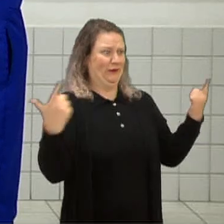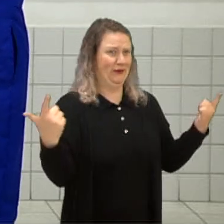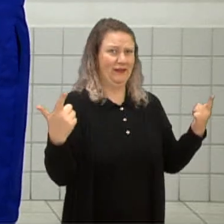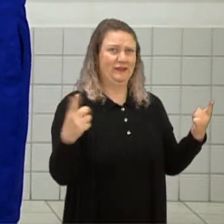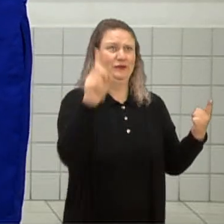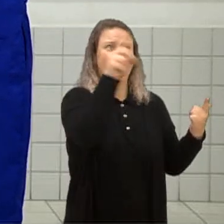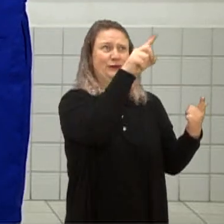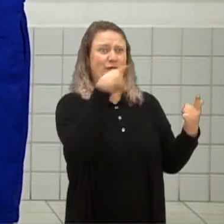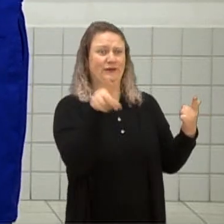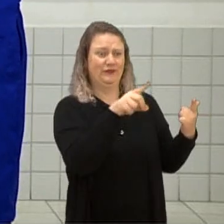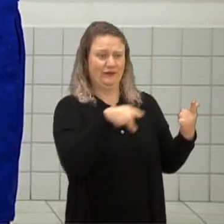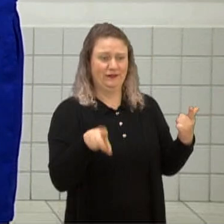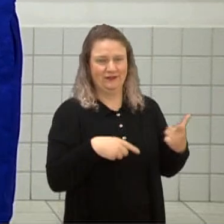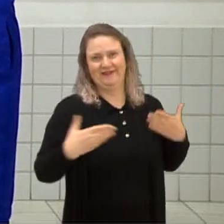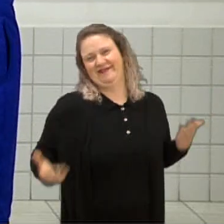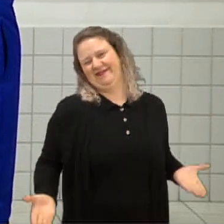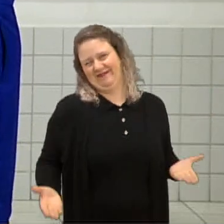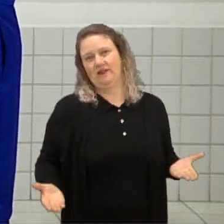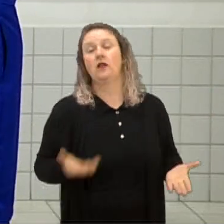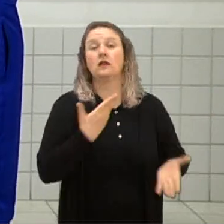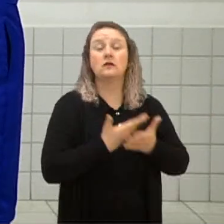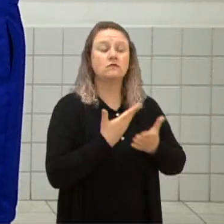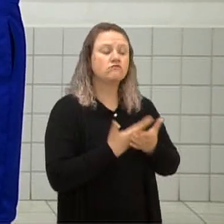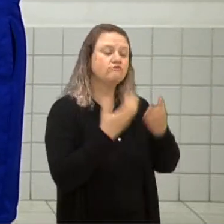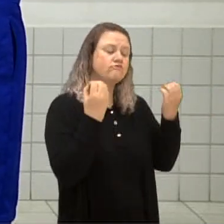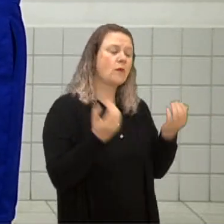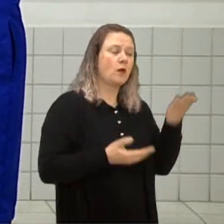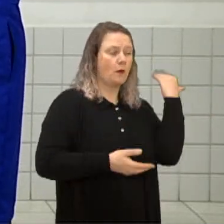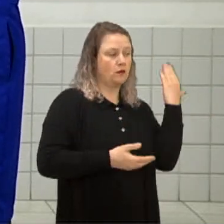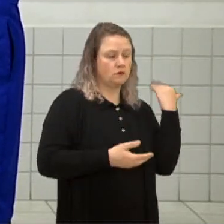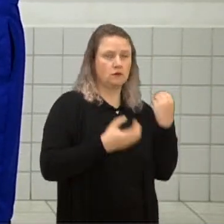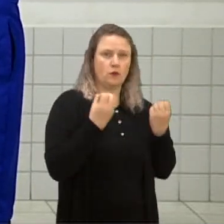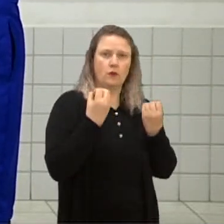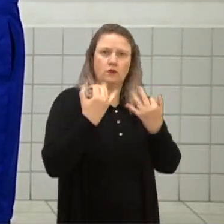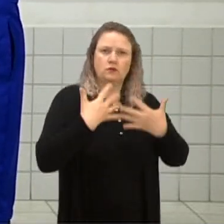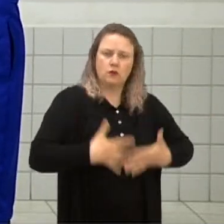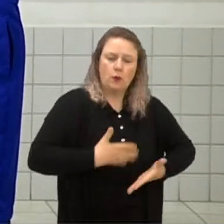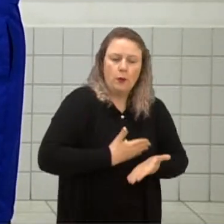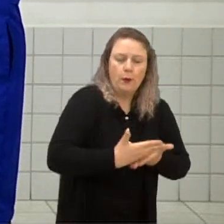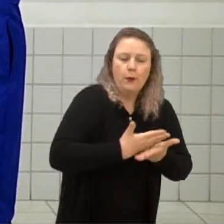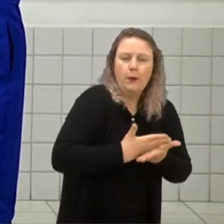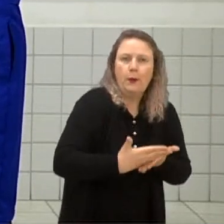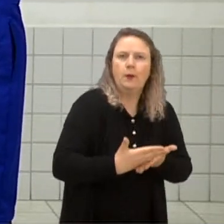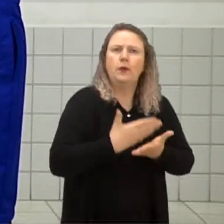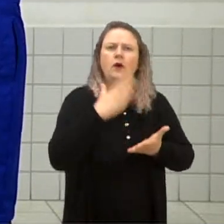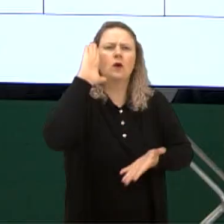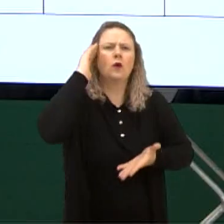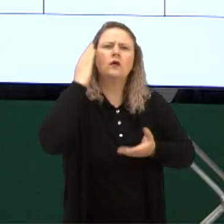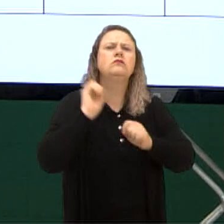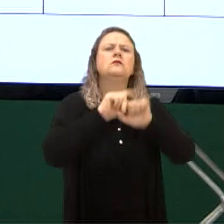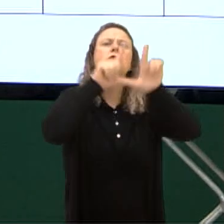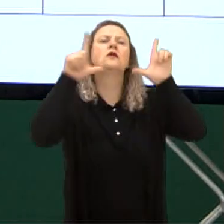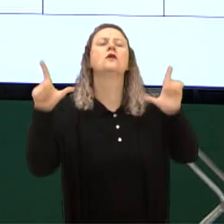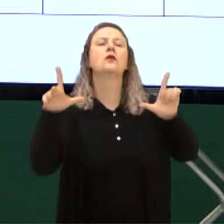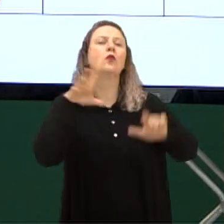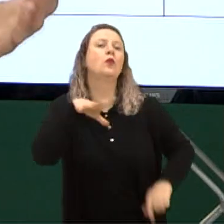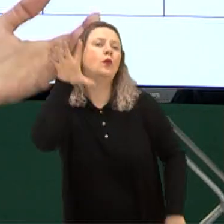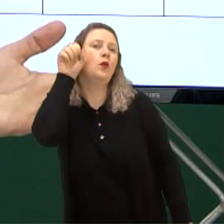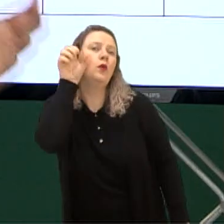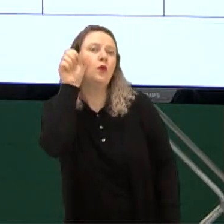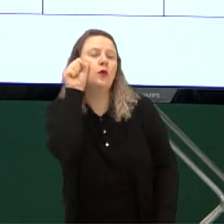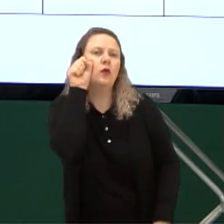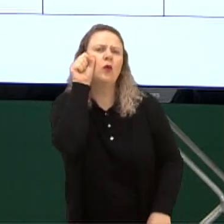marcar um X. Então, na aula passada, nós estávamos começando a entender o sentido da audição. Qual